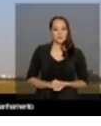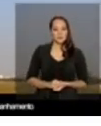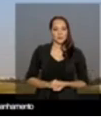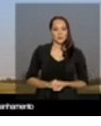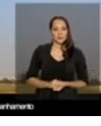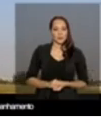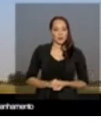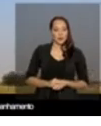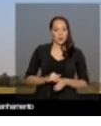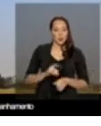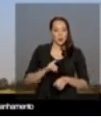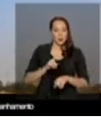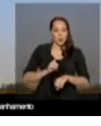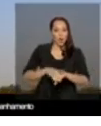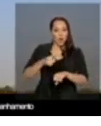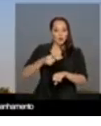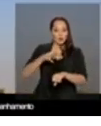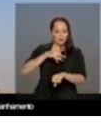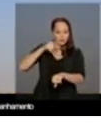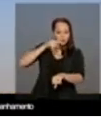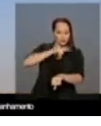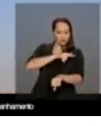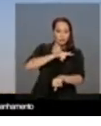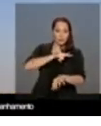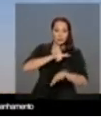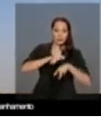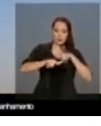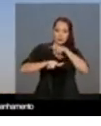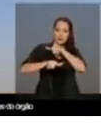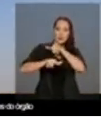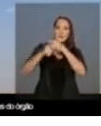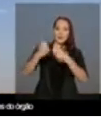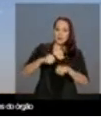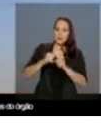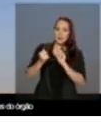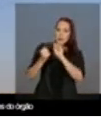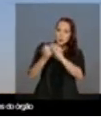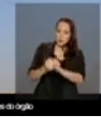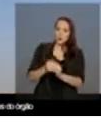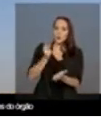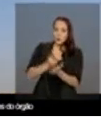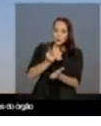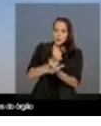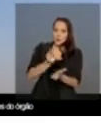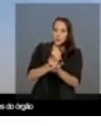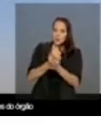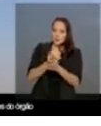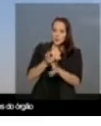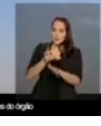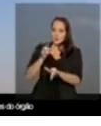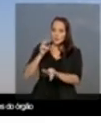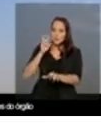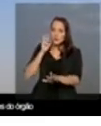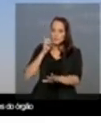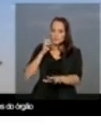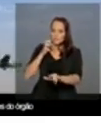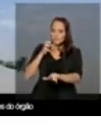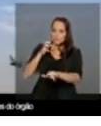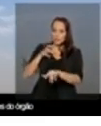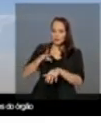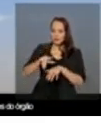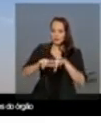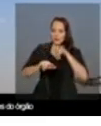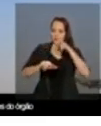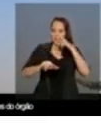Durante o pouso obrigatório, o caçador deverá manter o acompanhamento ostensivo, verificando se a aeronave está cumprindo